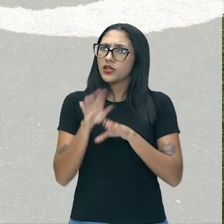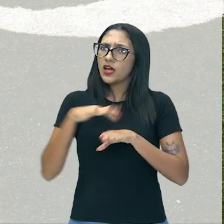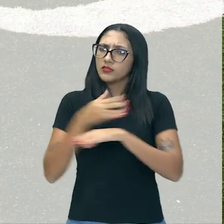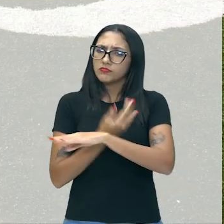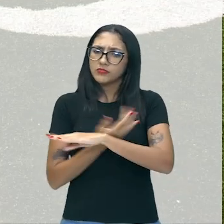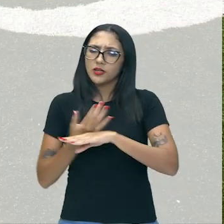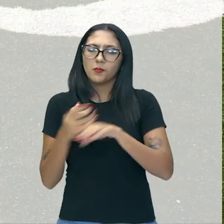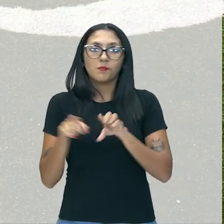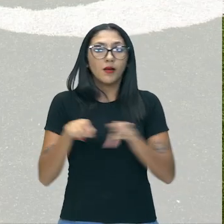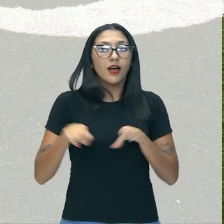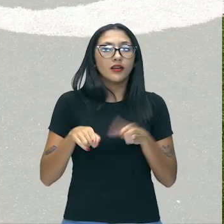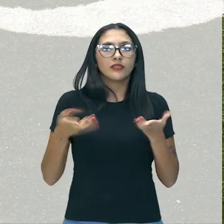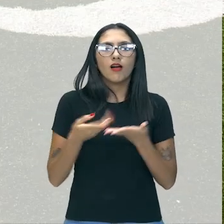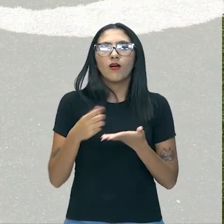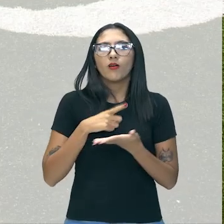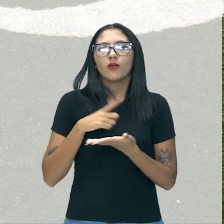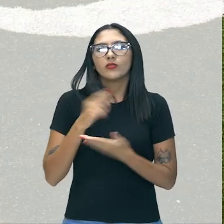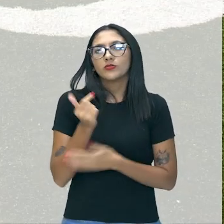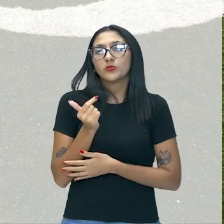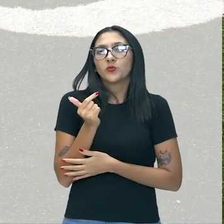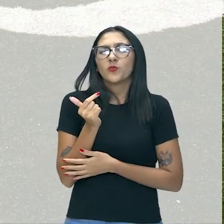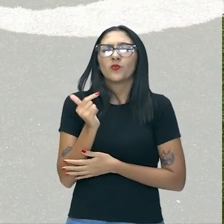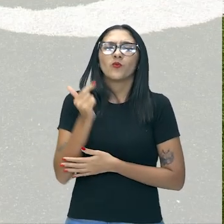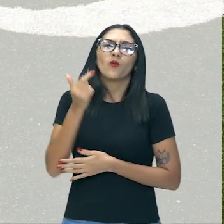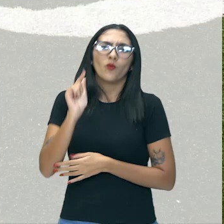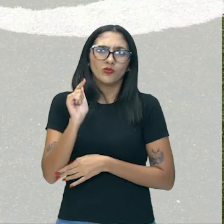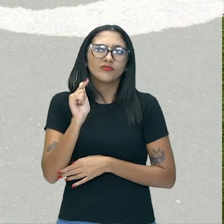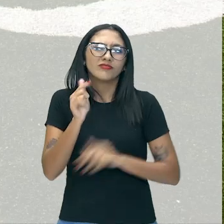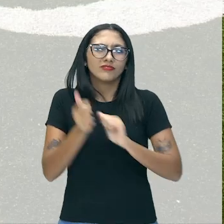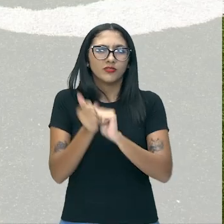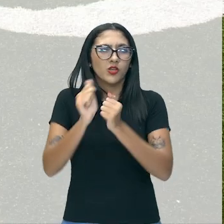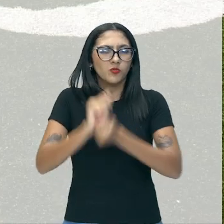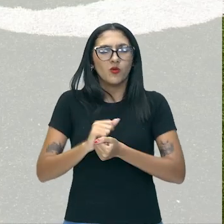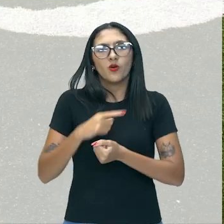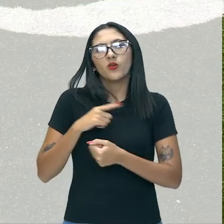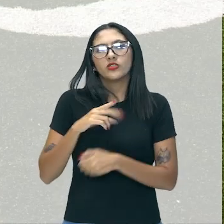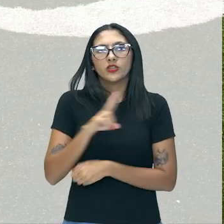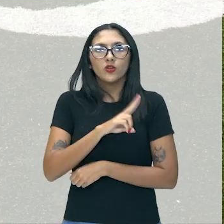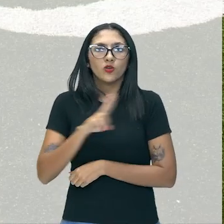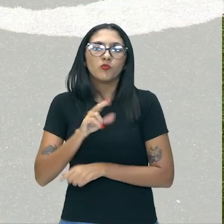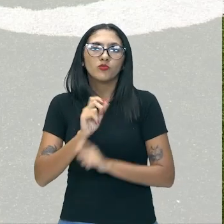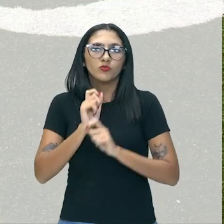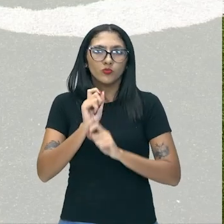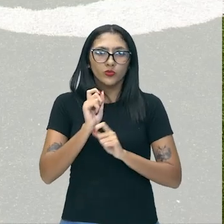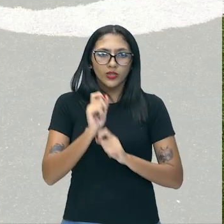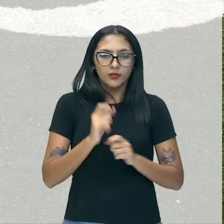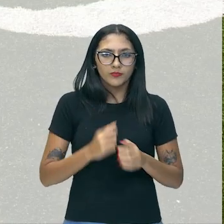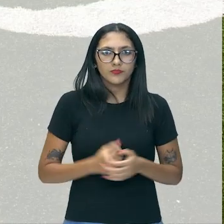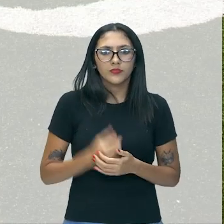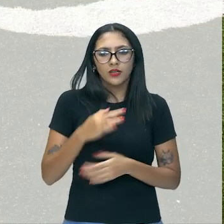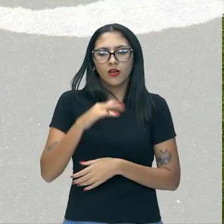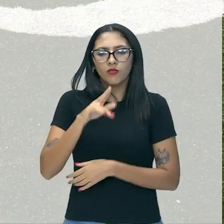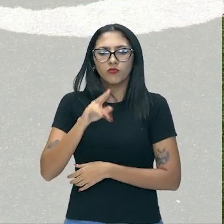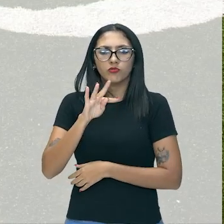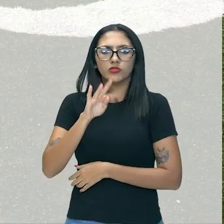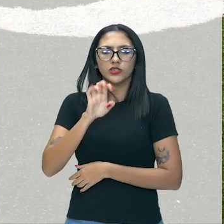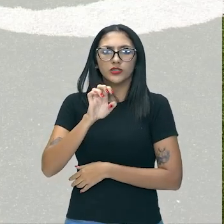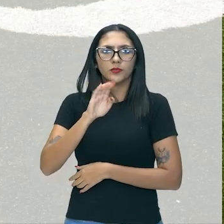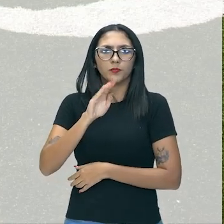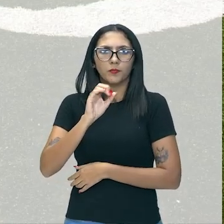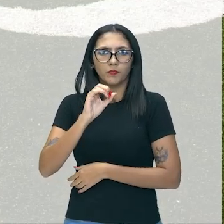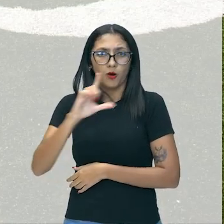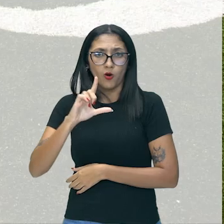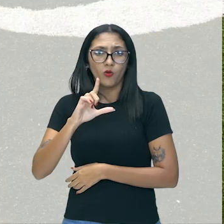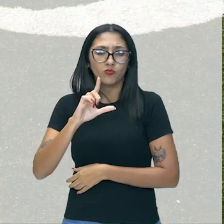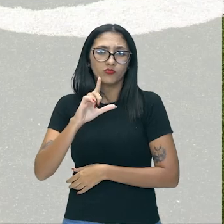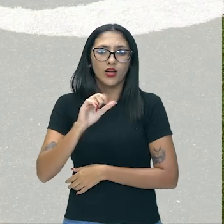praticar uma nova modalidade, uma outra modalidade, que recebe o nome aqui de futebol americano.